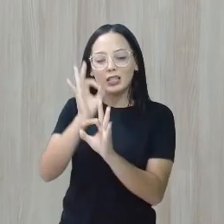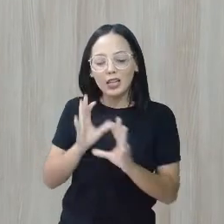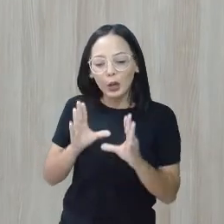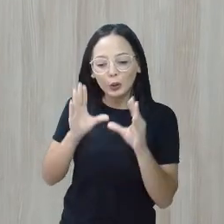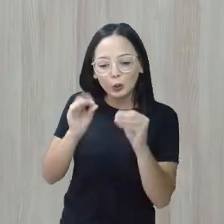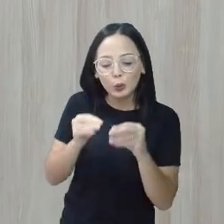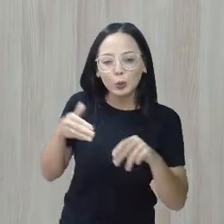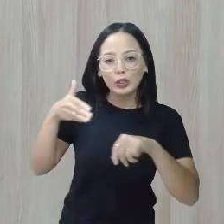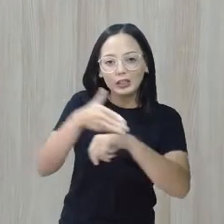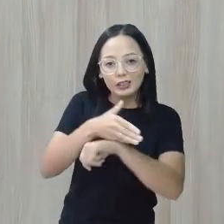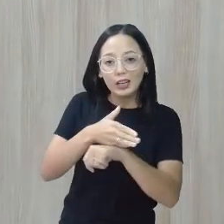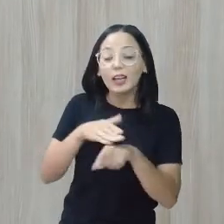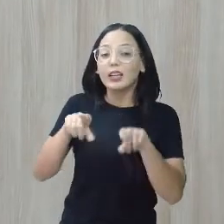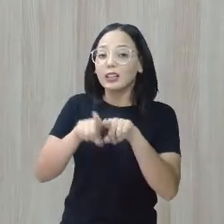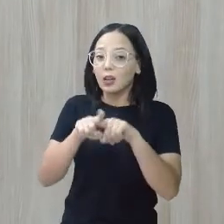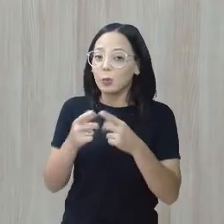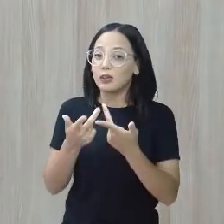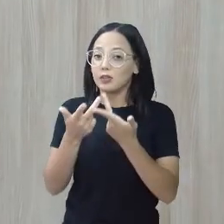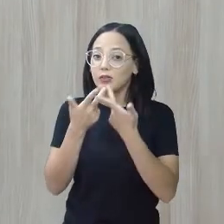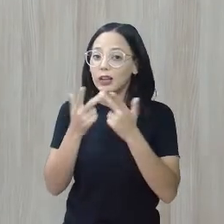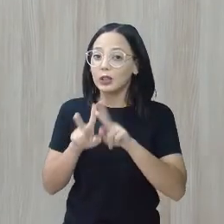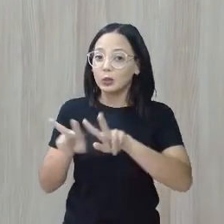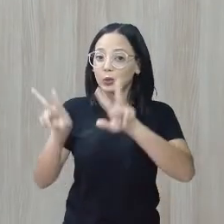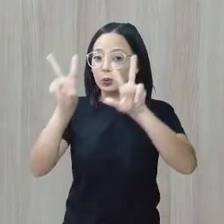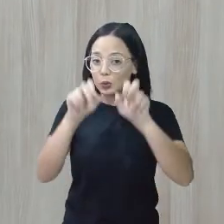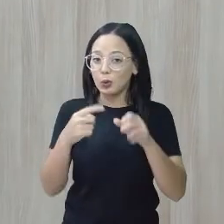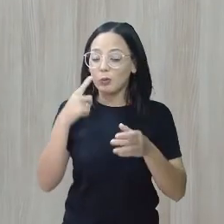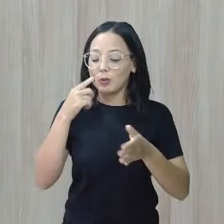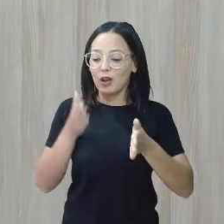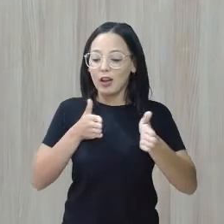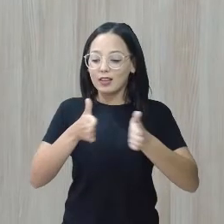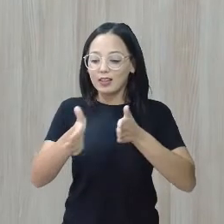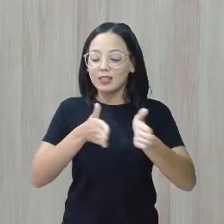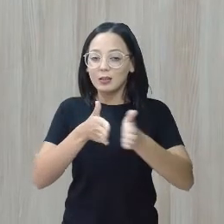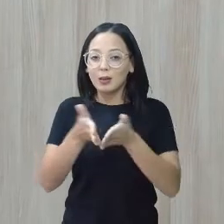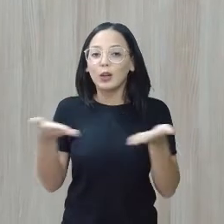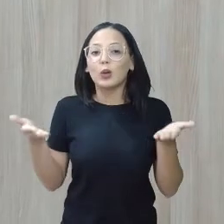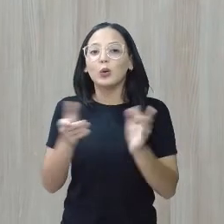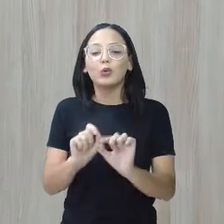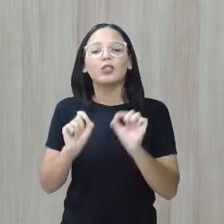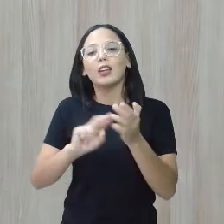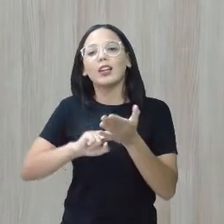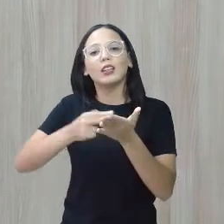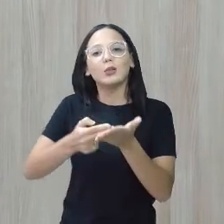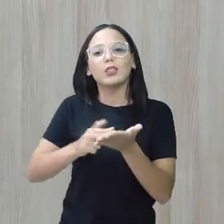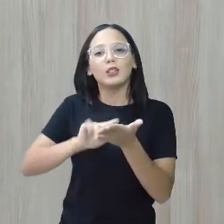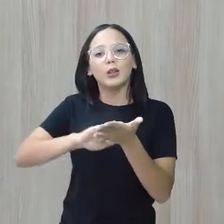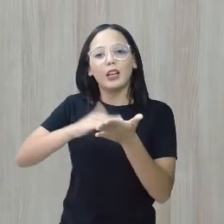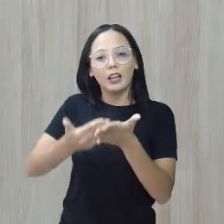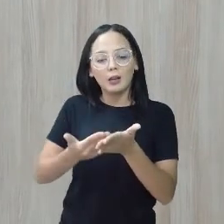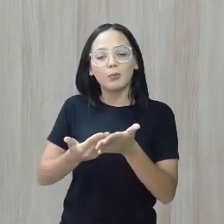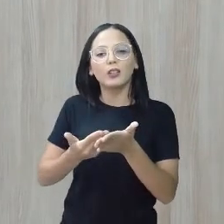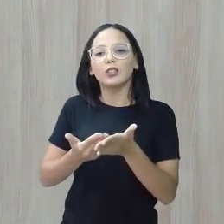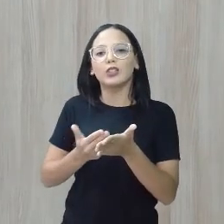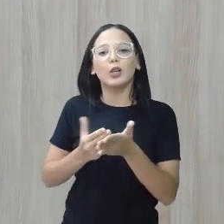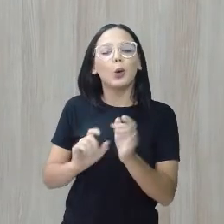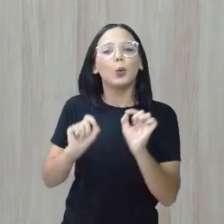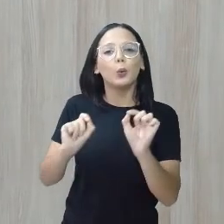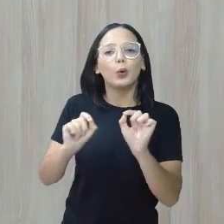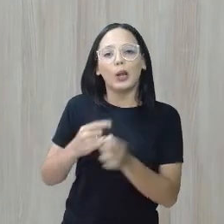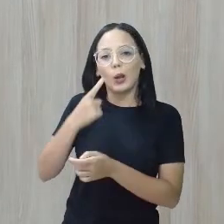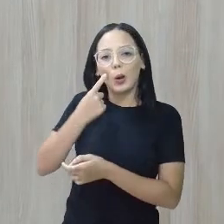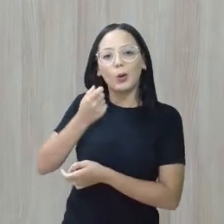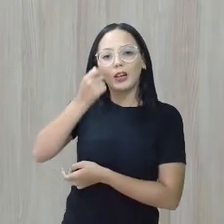acessar todo mundo. E falando sobre a acessibilidade, hoje quem está fazendo a tradução simultânea para a língua brasileira de sinais